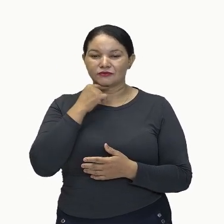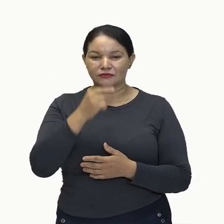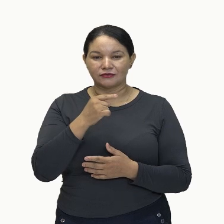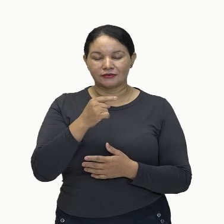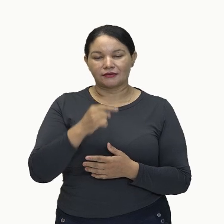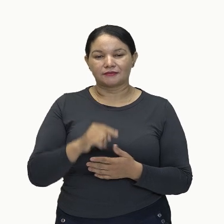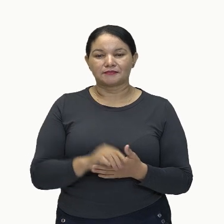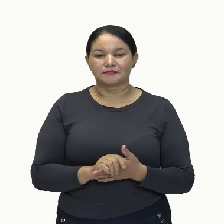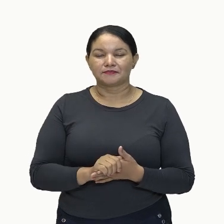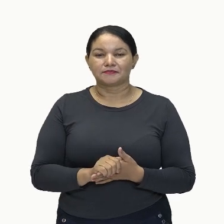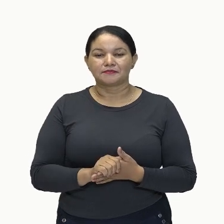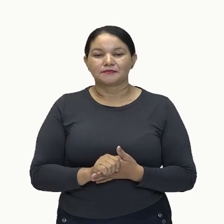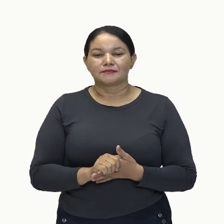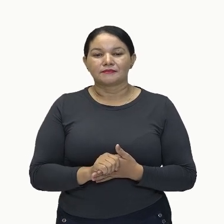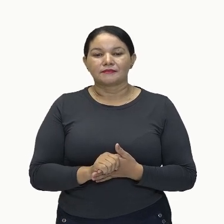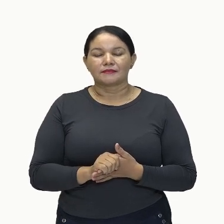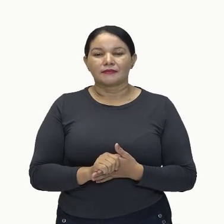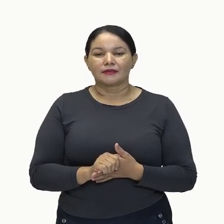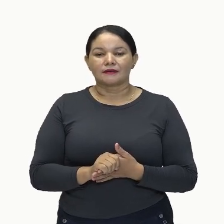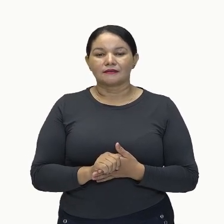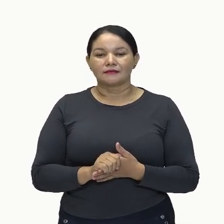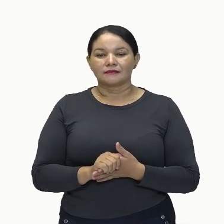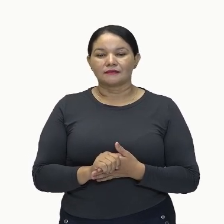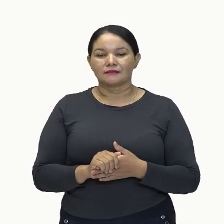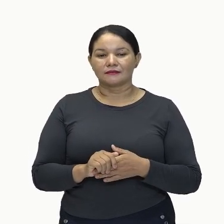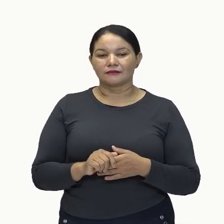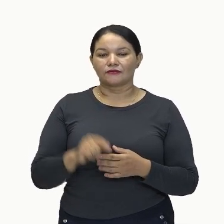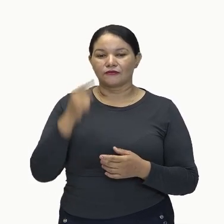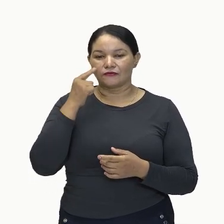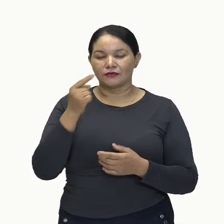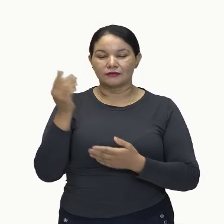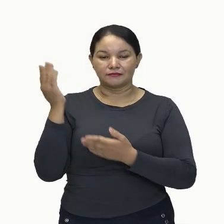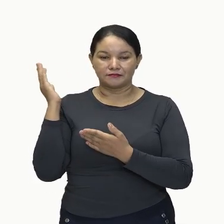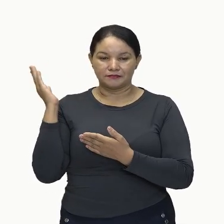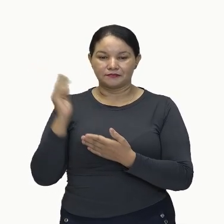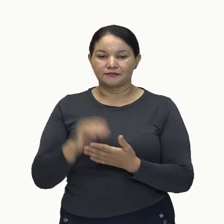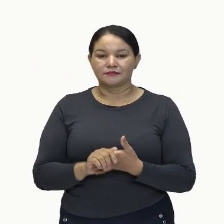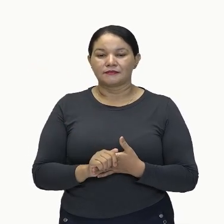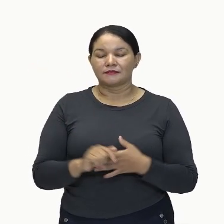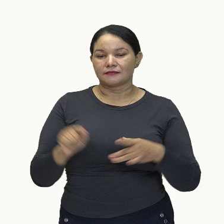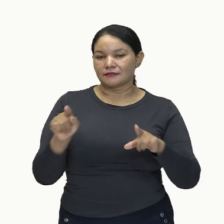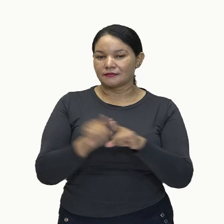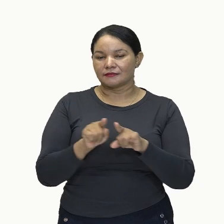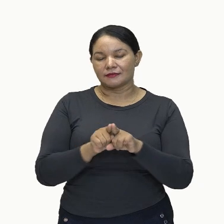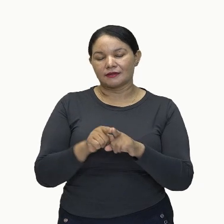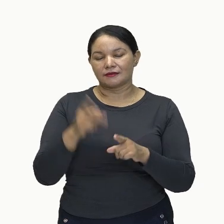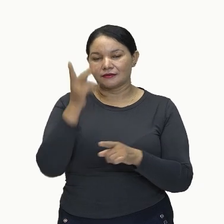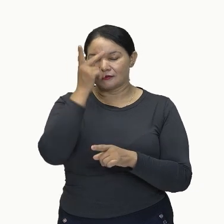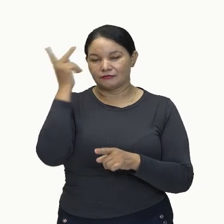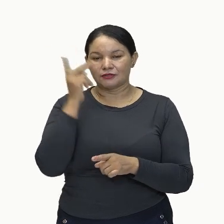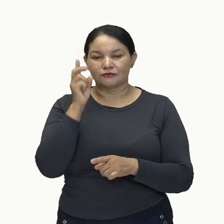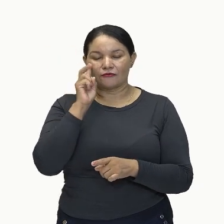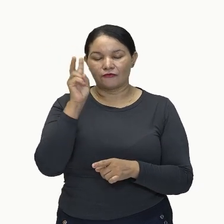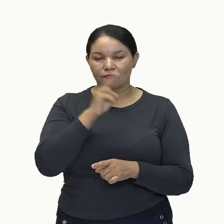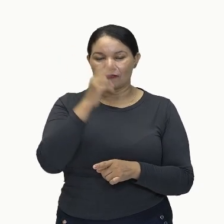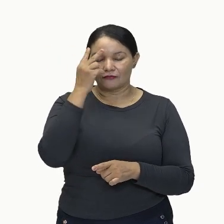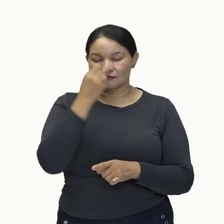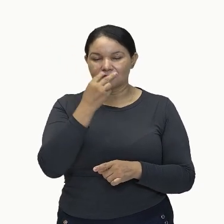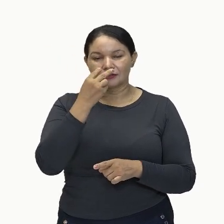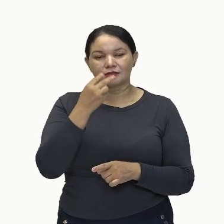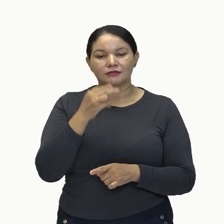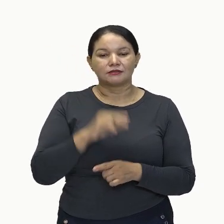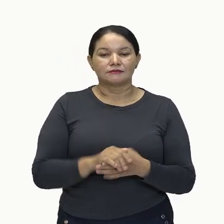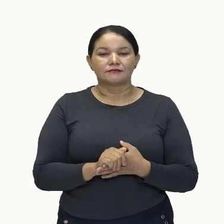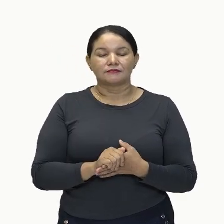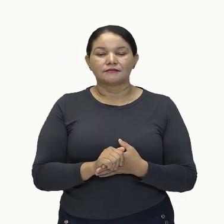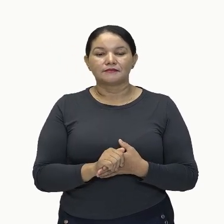que acaba deixando a visão distorcida e acaba aí divagando. A razão pouco a pouco